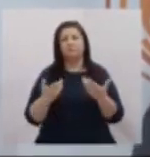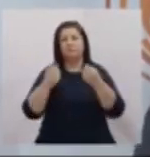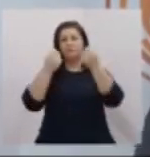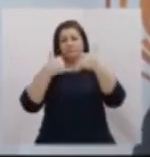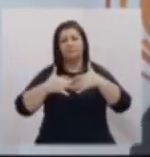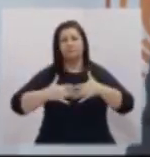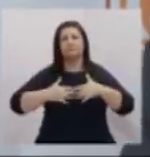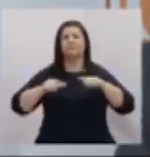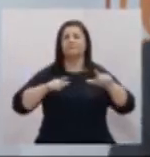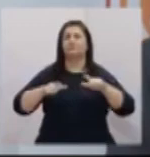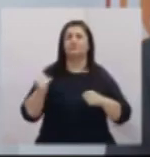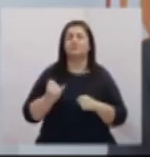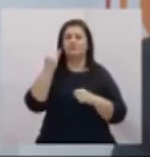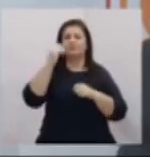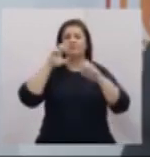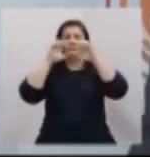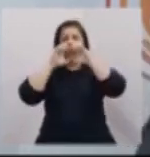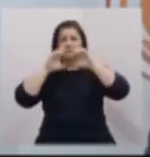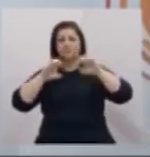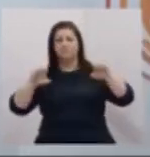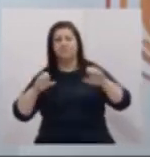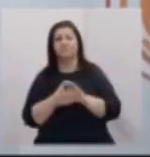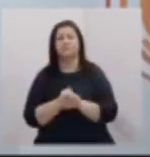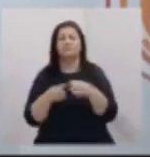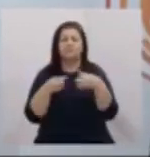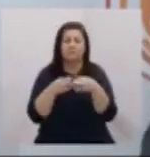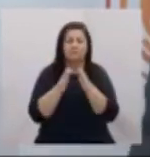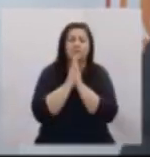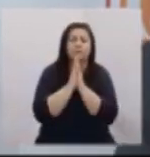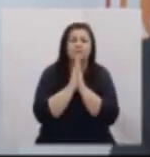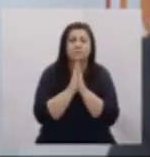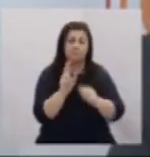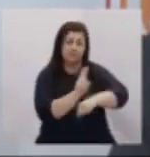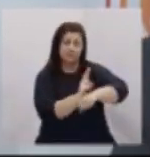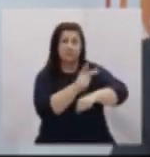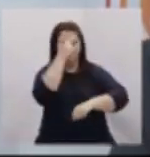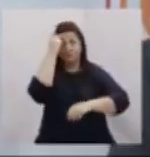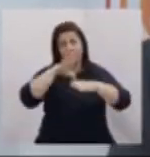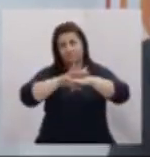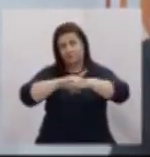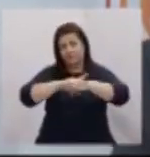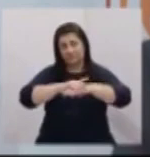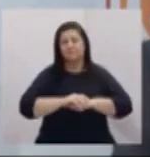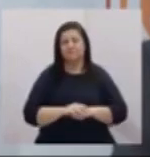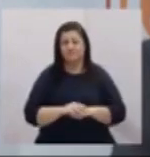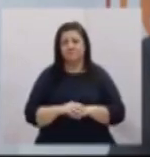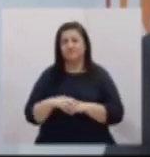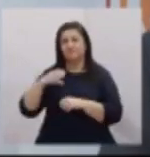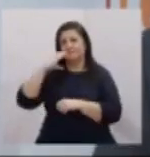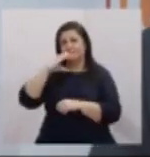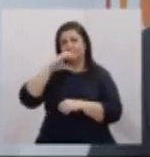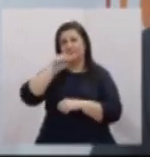de evangelização, de grupo de oração, cuidado com enfermos, que a Cassandra e seu grupo realizam na